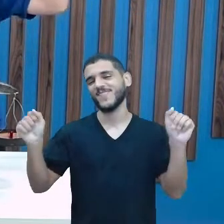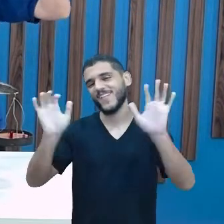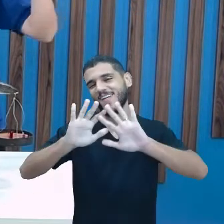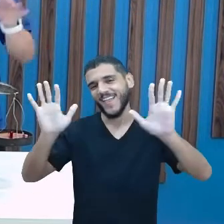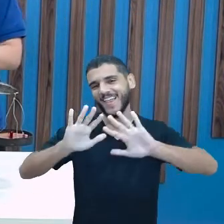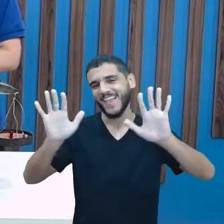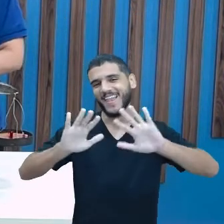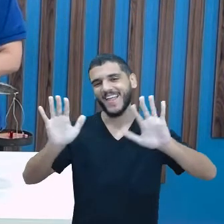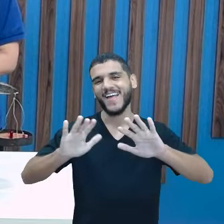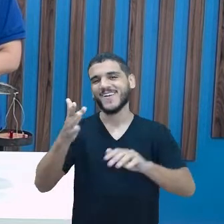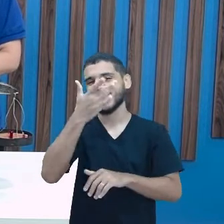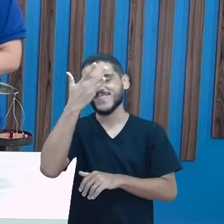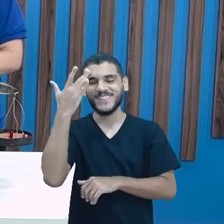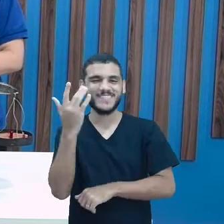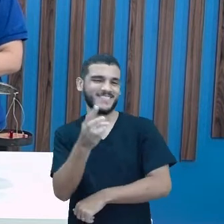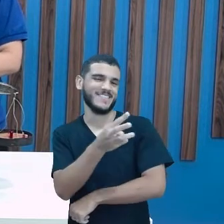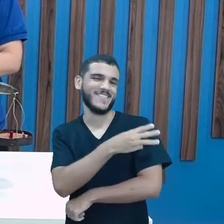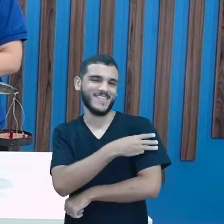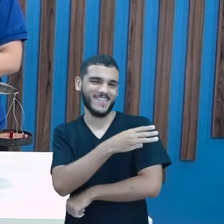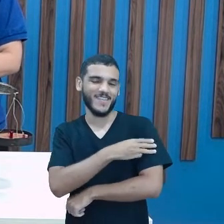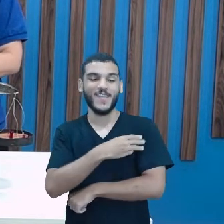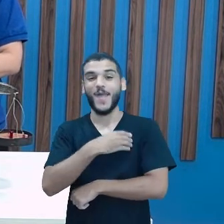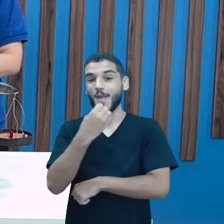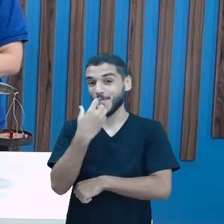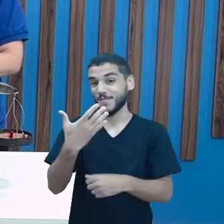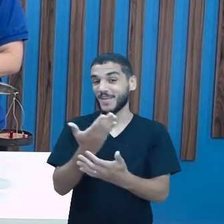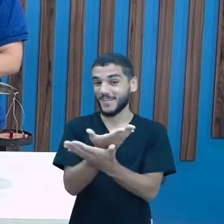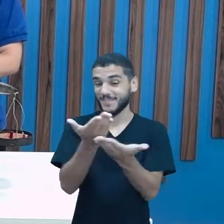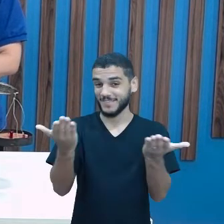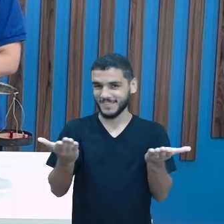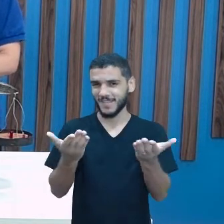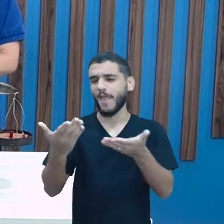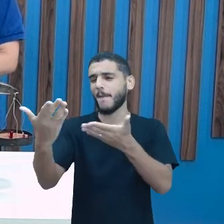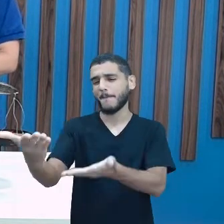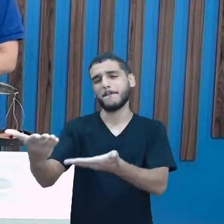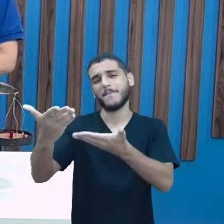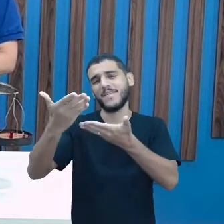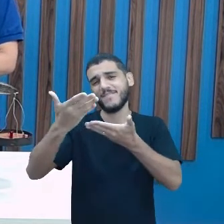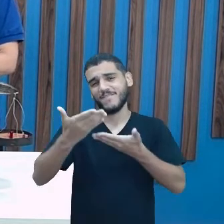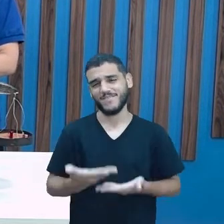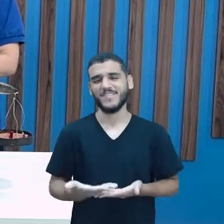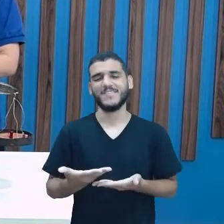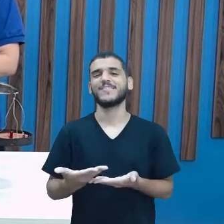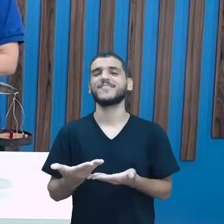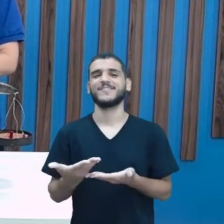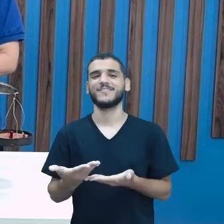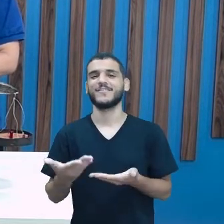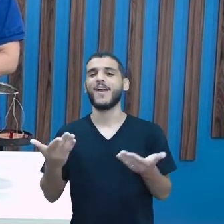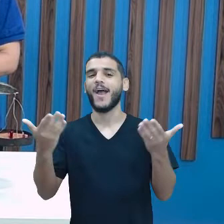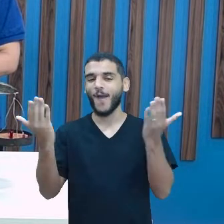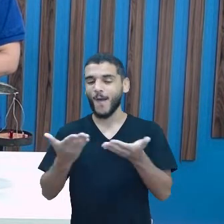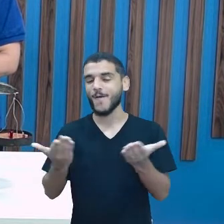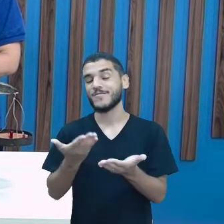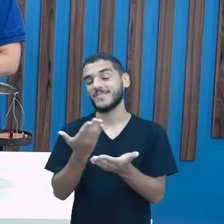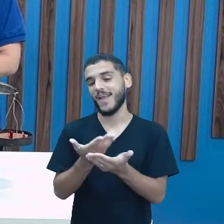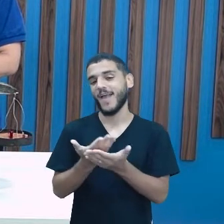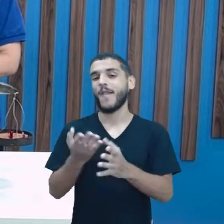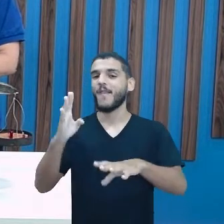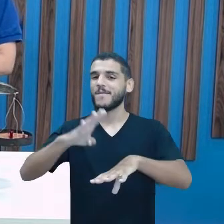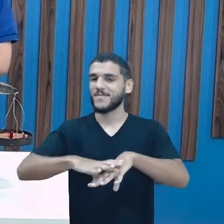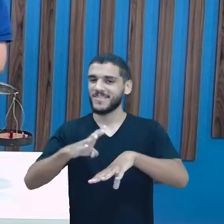Olá, turminha do terceiro ano, tudo bem com vocês? Sejam todos e todas muito bem-vindas a mais uma aula